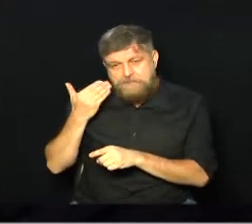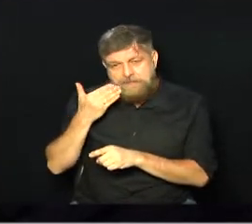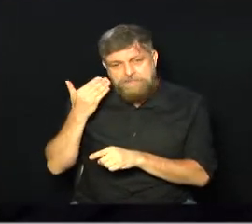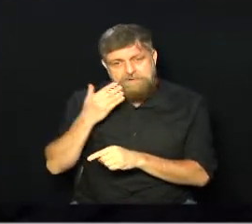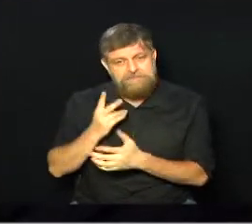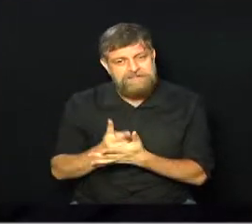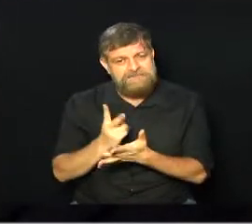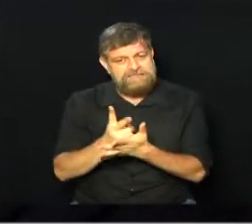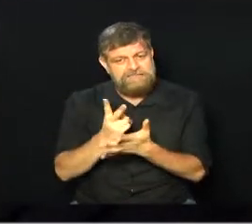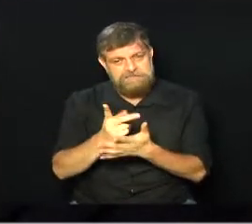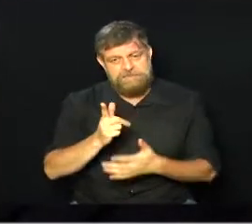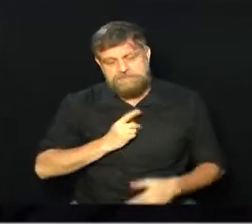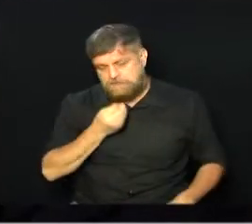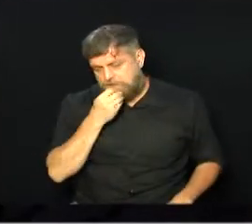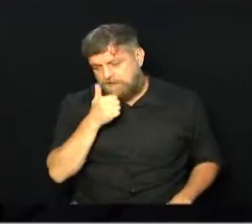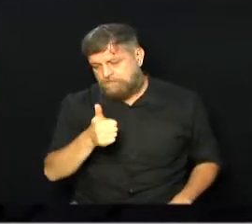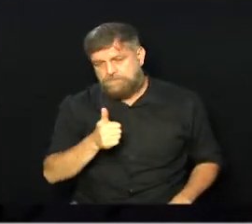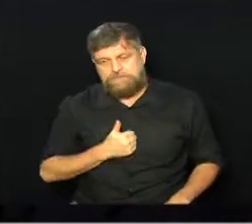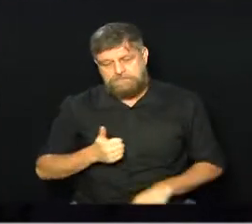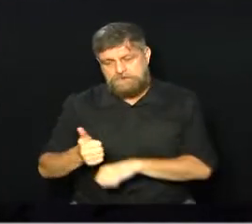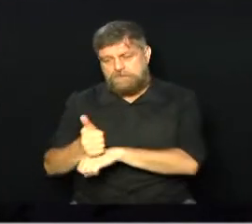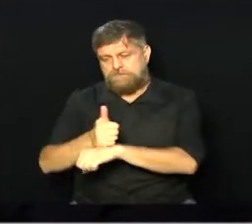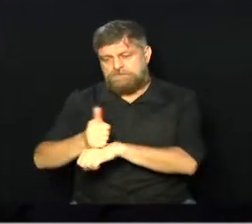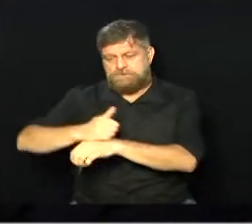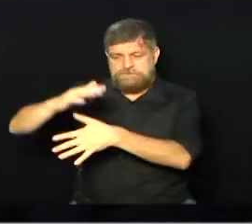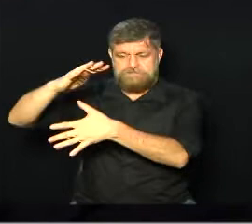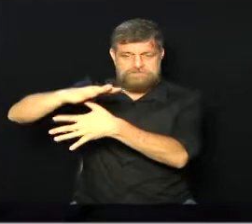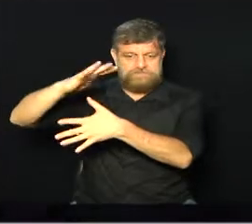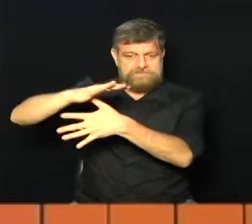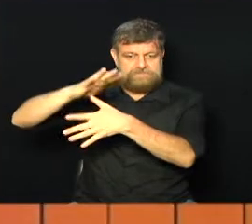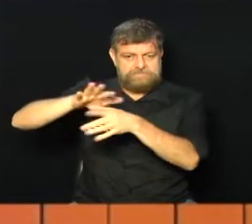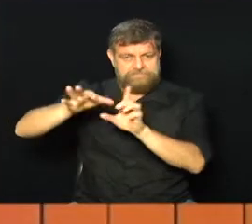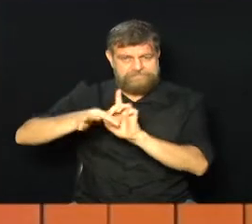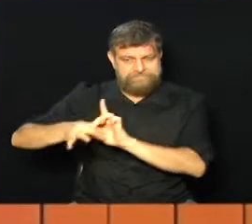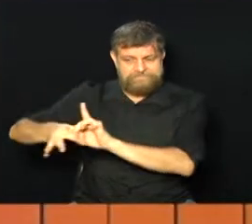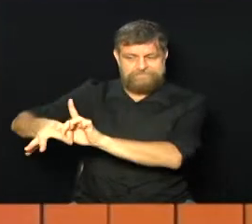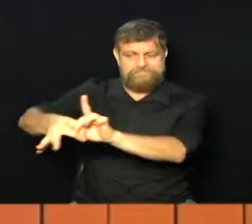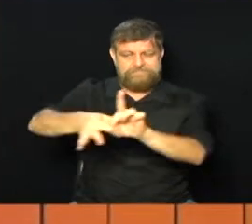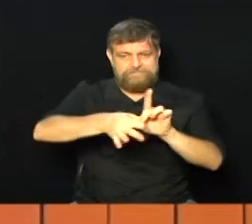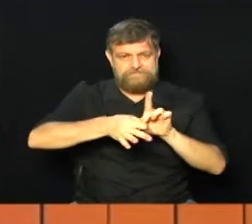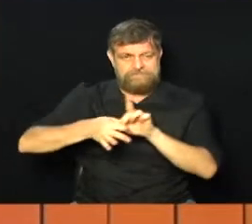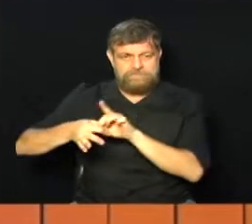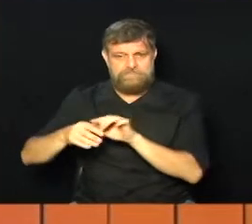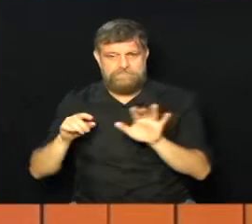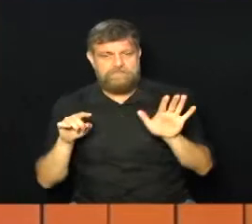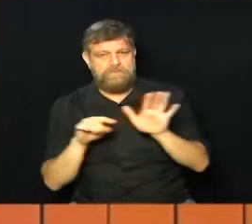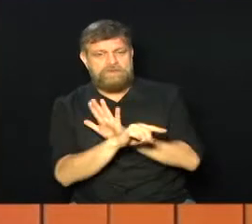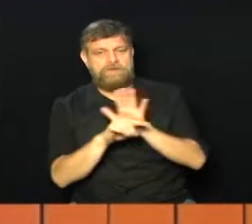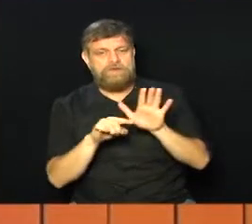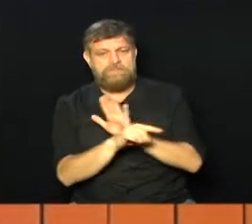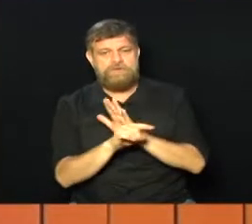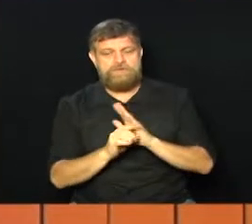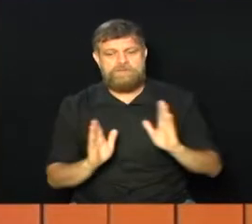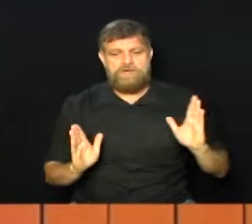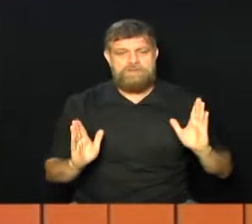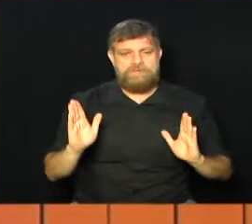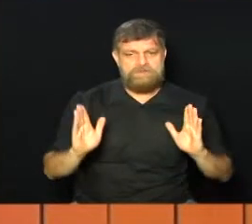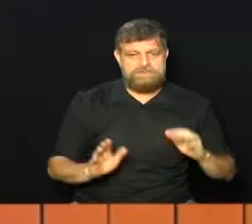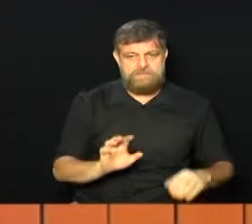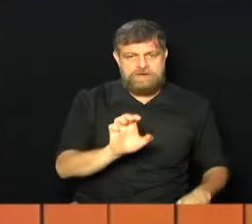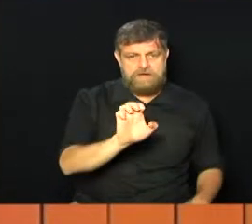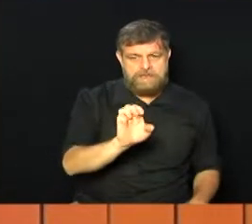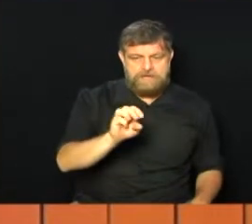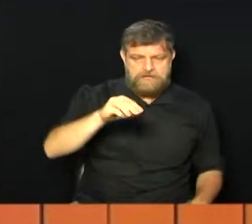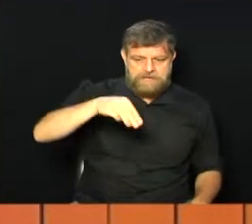estar jogando com jogadores de alto nível, que nem eles. E como é que foi o período com o Emerson Leão como